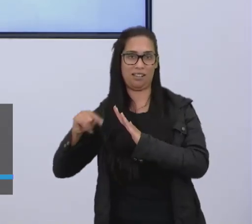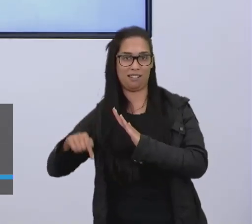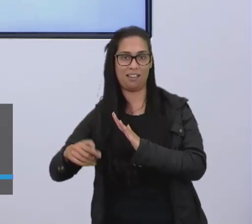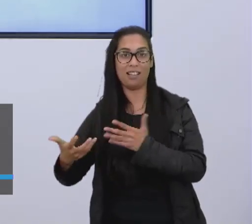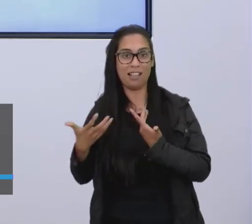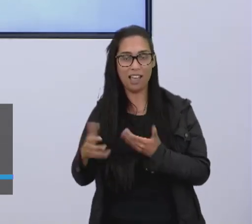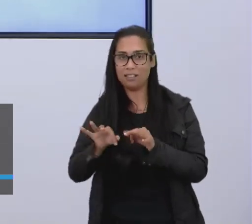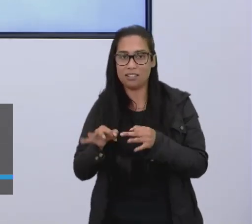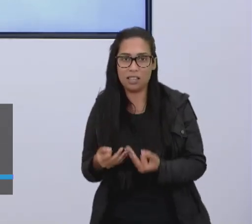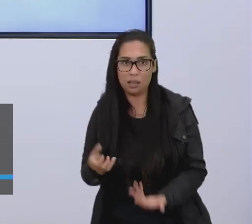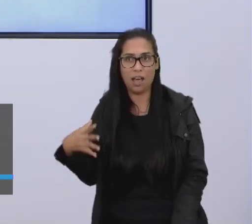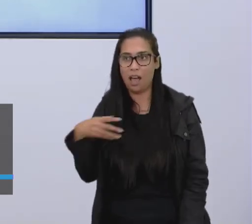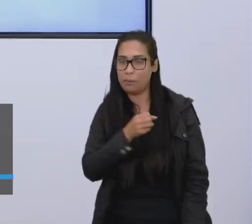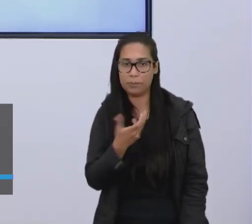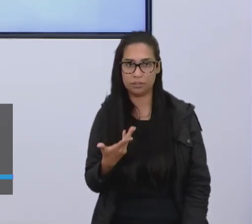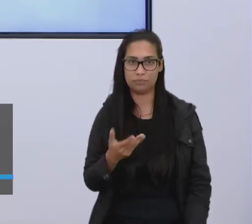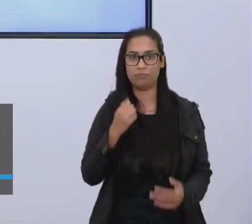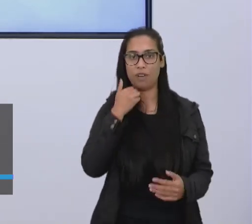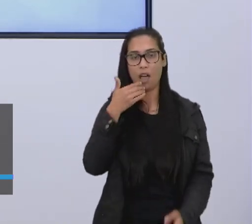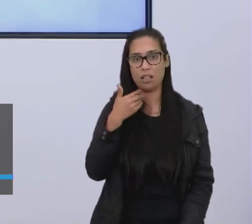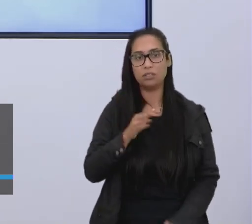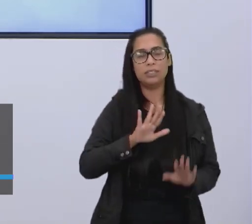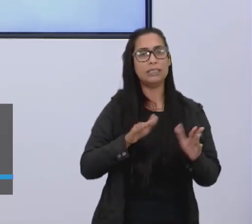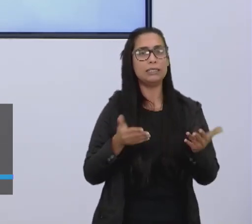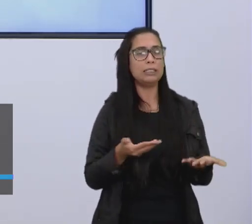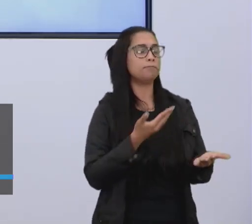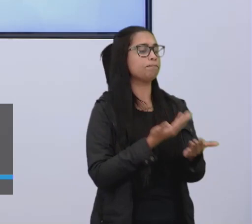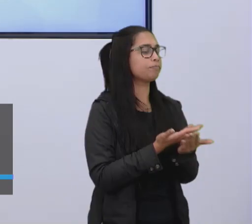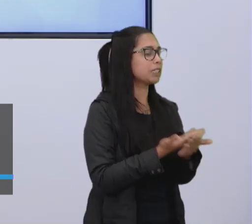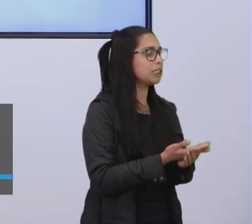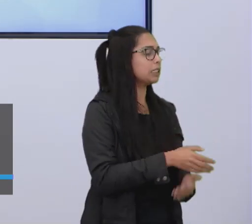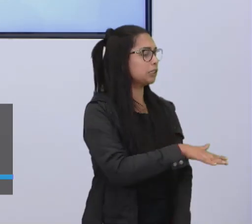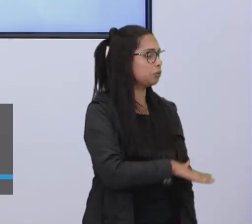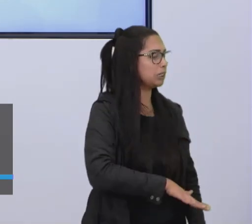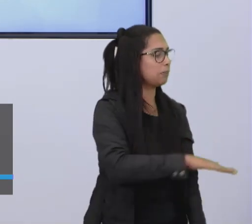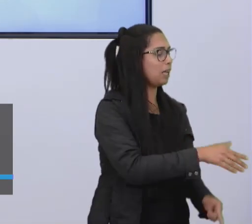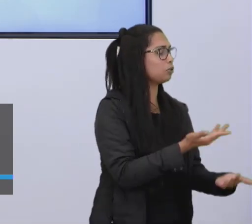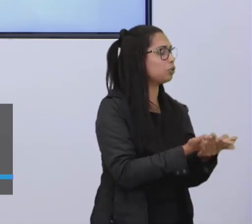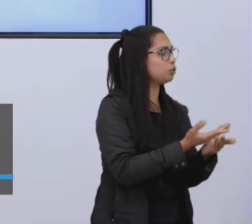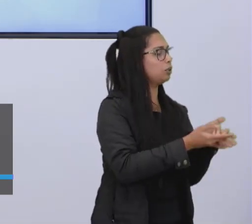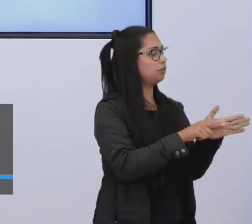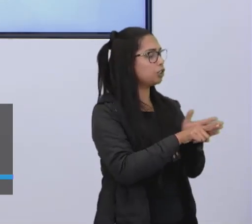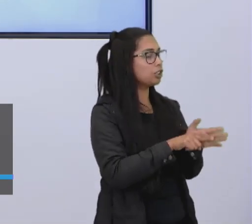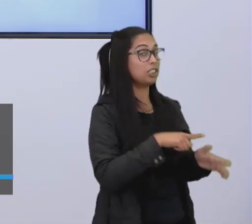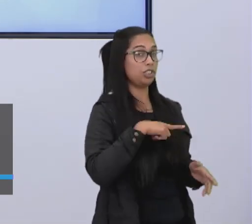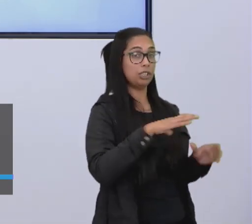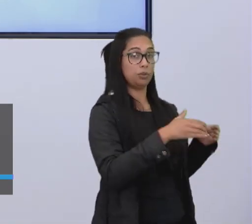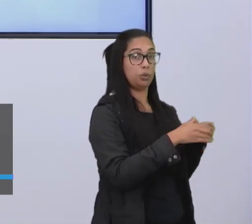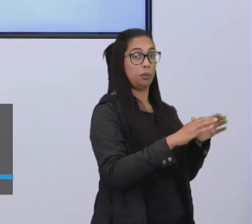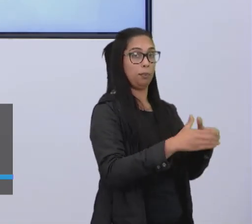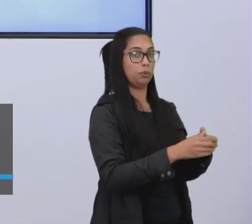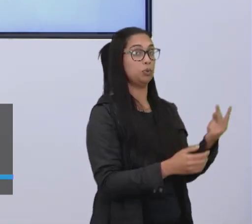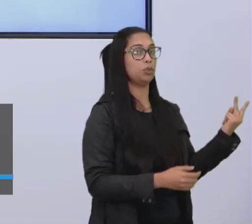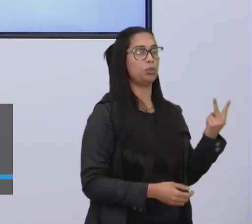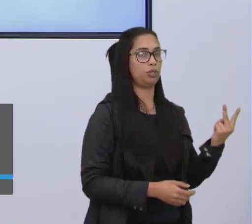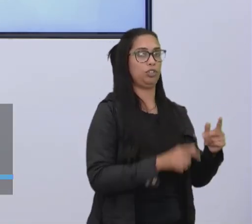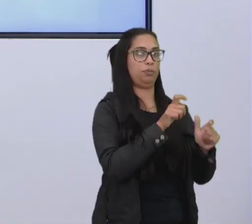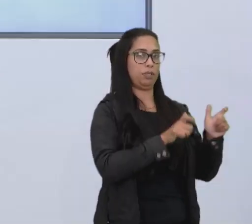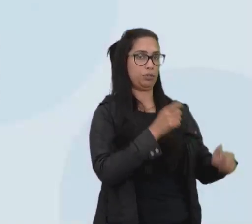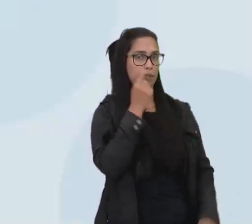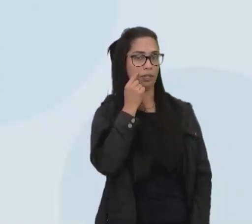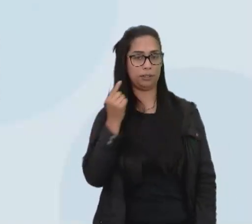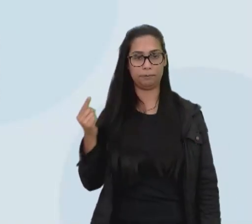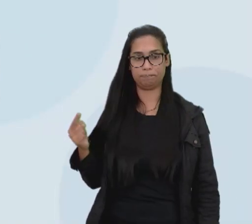eles analisaram o fenômeno e perceberam que existiam naquele lugar dois grupos de pessoas, que vai aparecer aí para